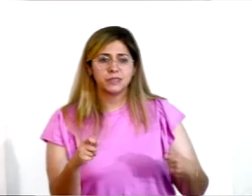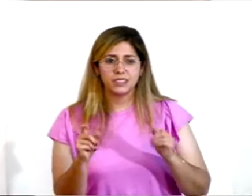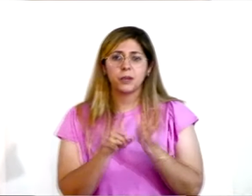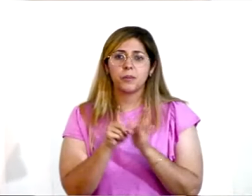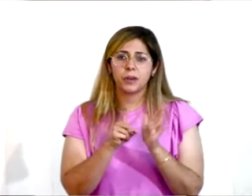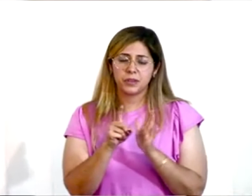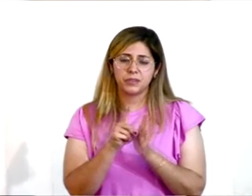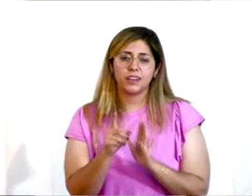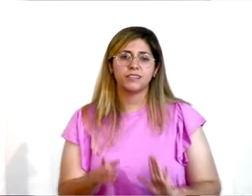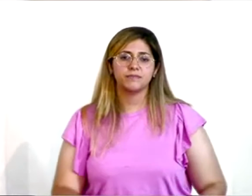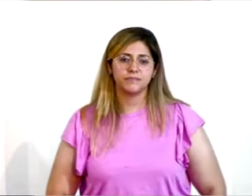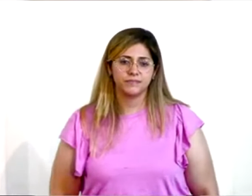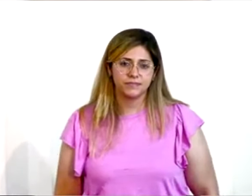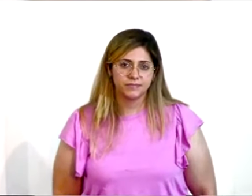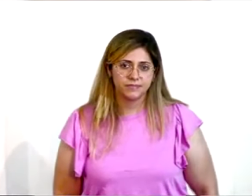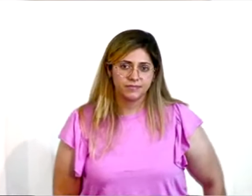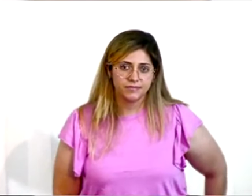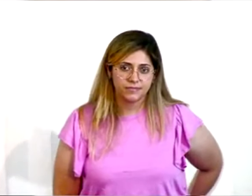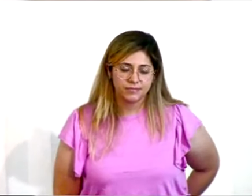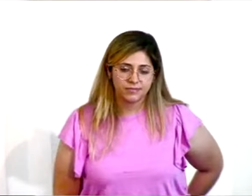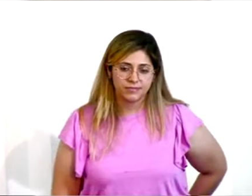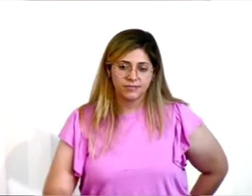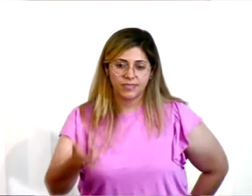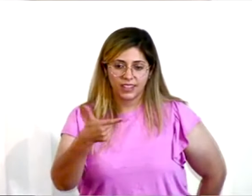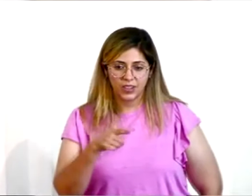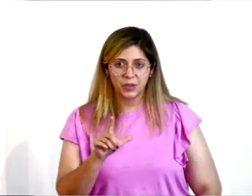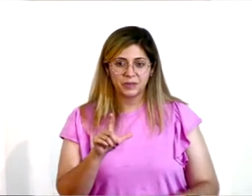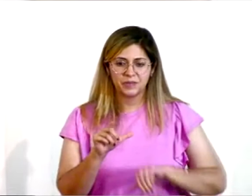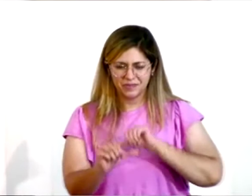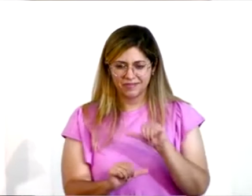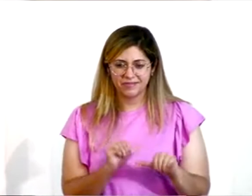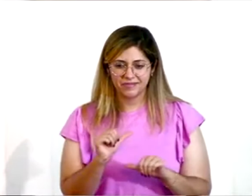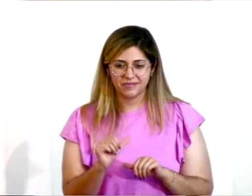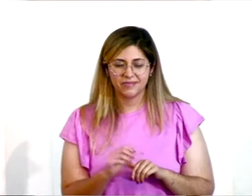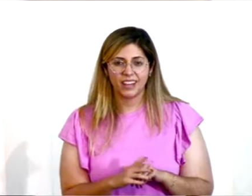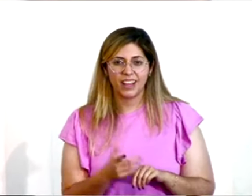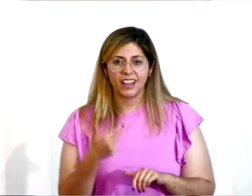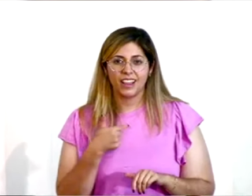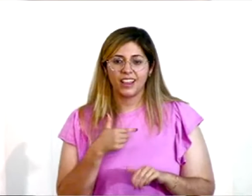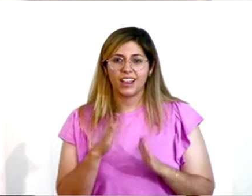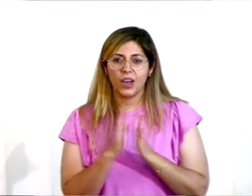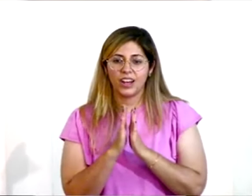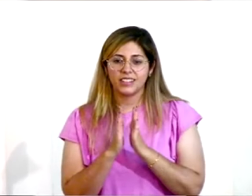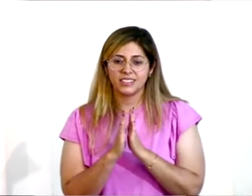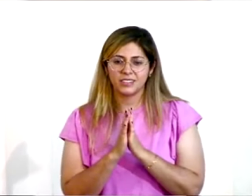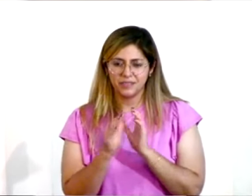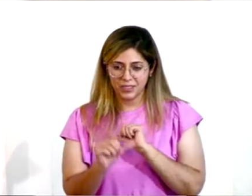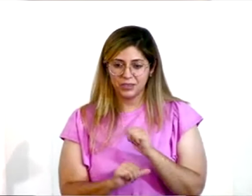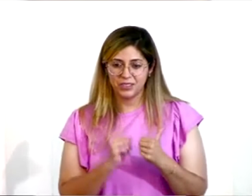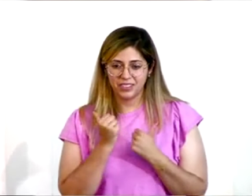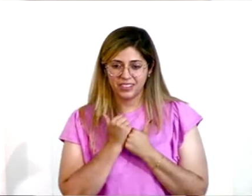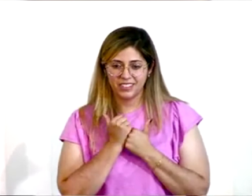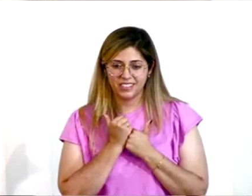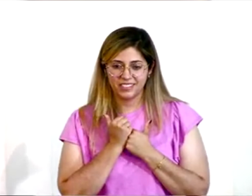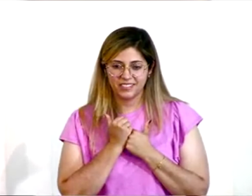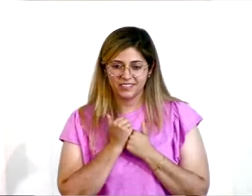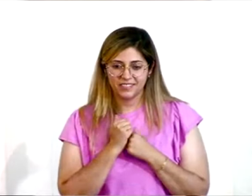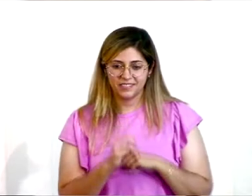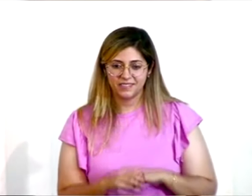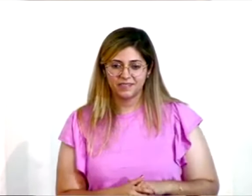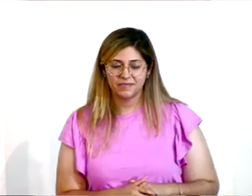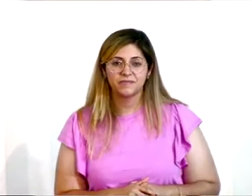que é convertido. Novamente eu digo, eu gostaria que fosse. É a minha oração que você seja. Mas quem responde é